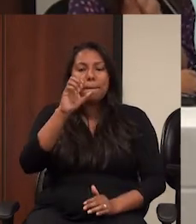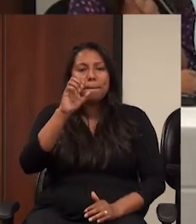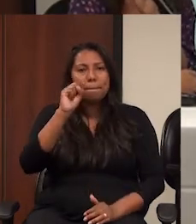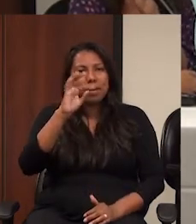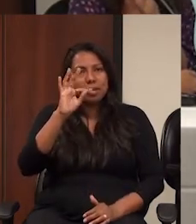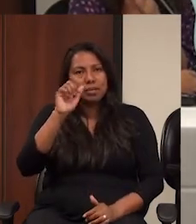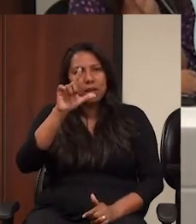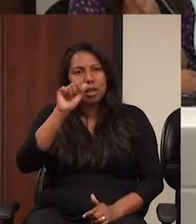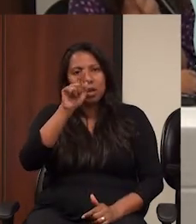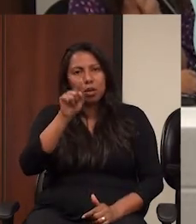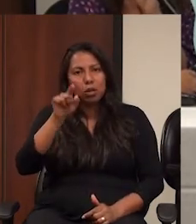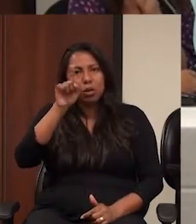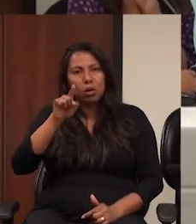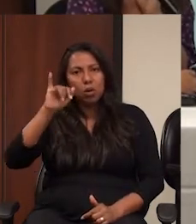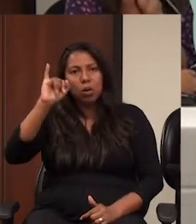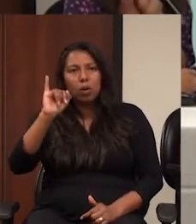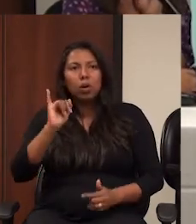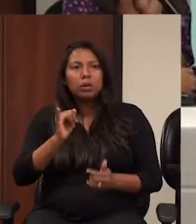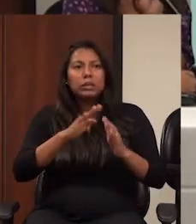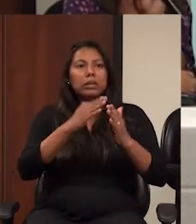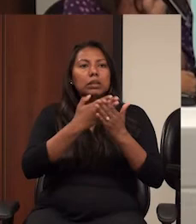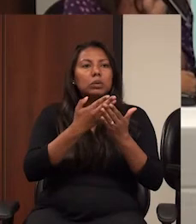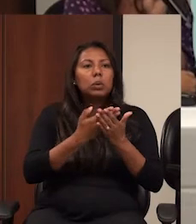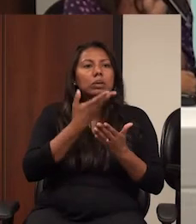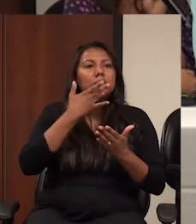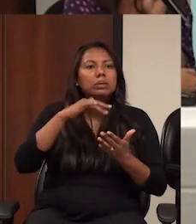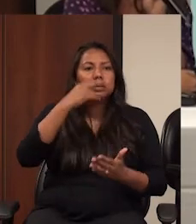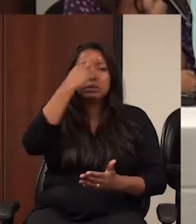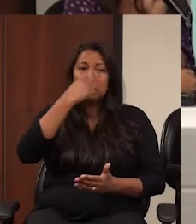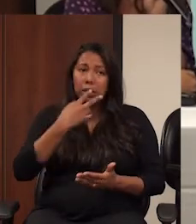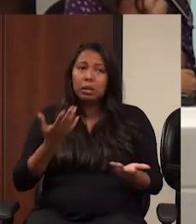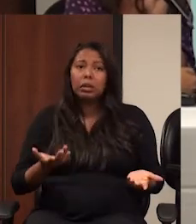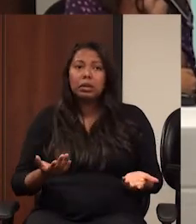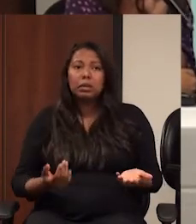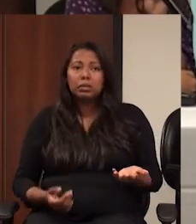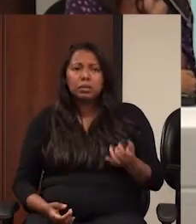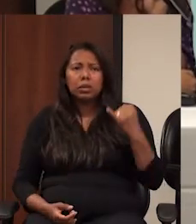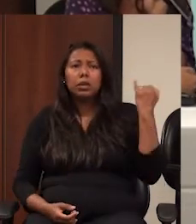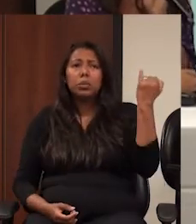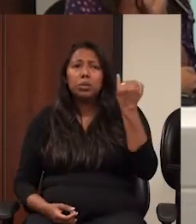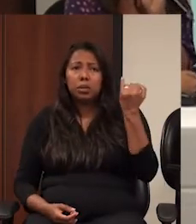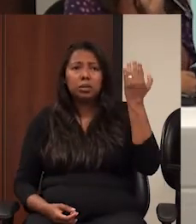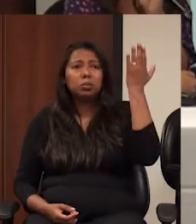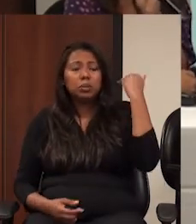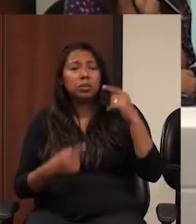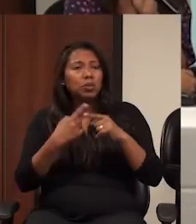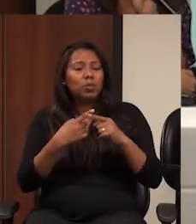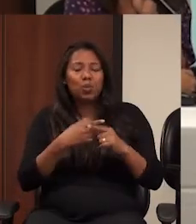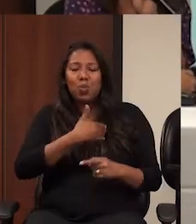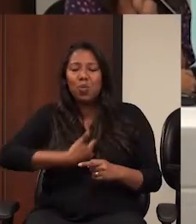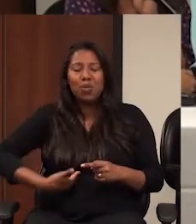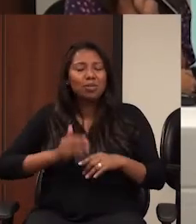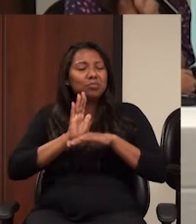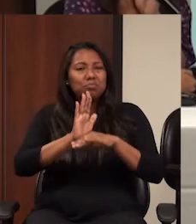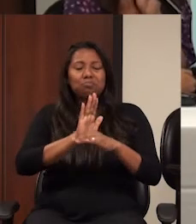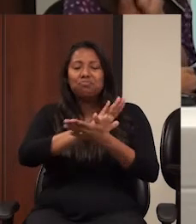o Instituto dos Meninos Cegos, que fizeram um papel muito importante numa época em que o Estado era completamente ausente na vida